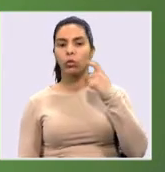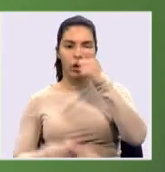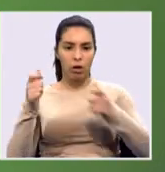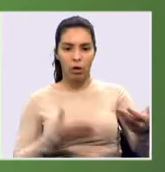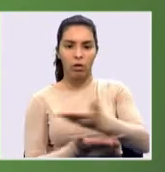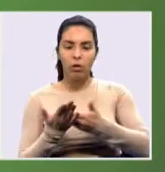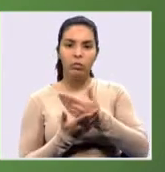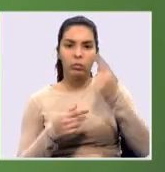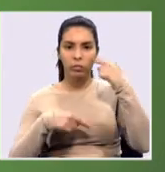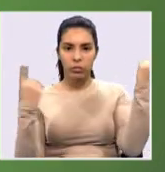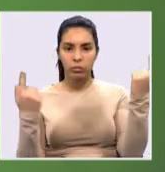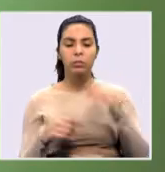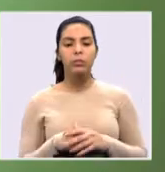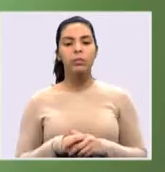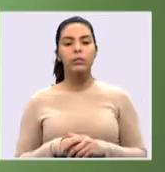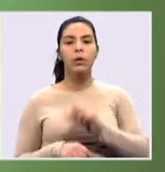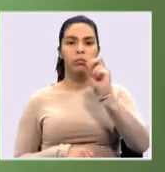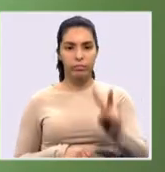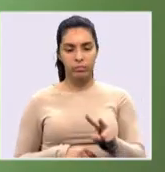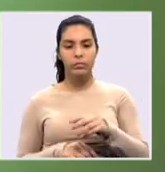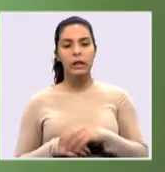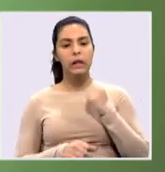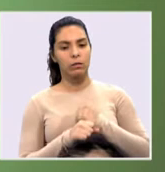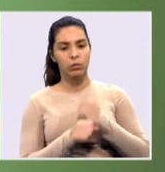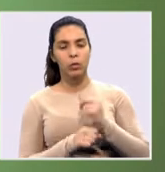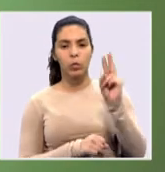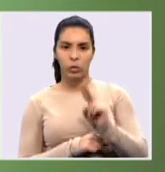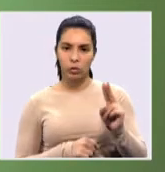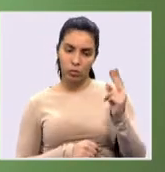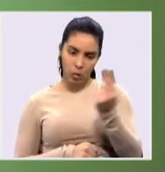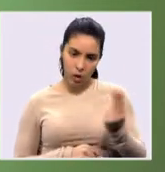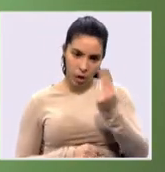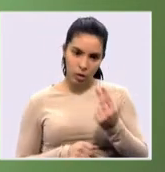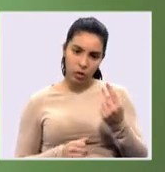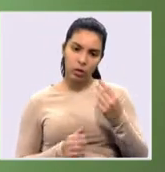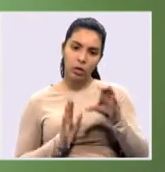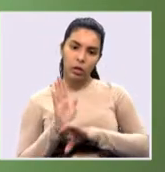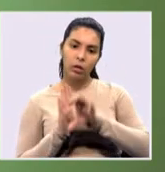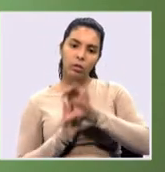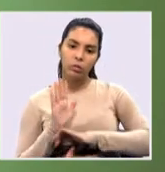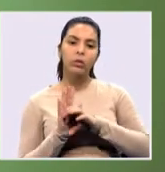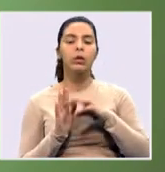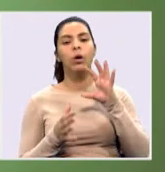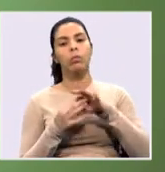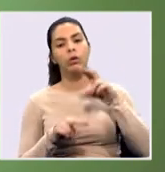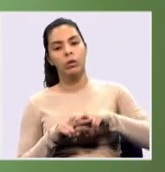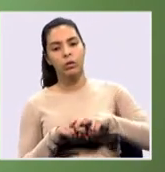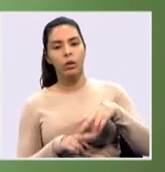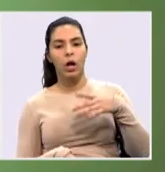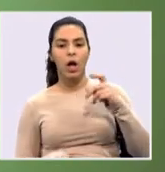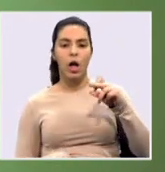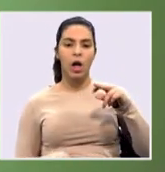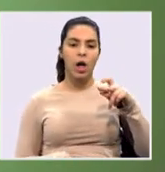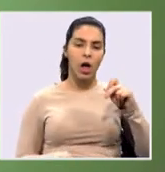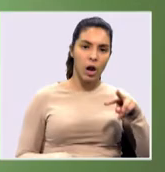Públicas e Comunicação Empresarial de segundo ano. Este trabalho foi realizado no contexto da unidade curricular Laboratório de Comunicação Estratégica e